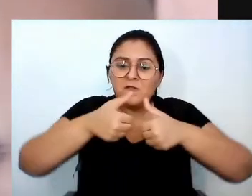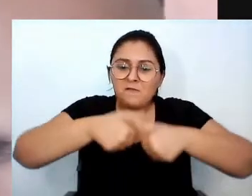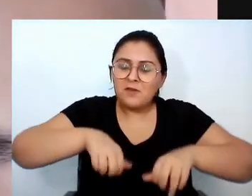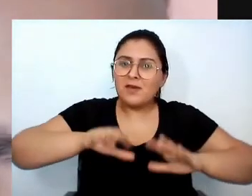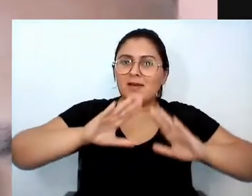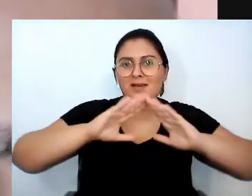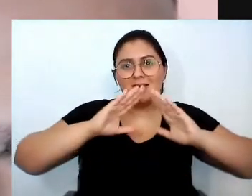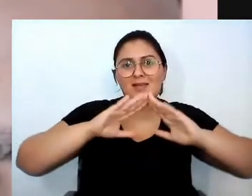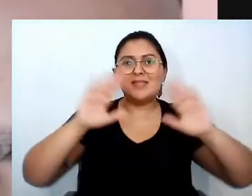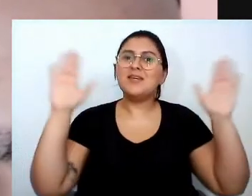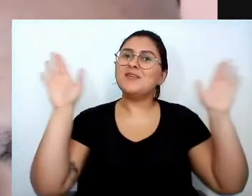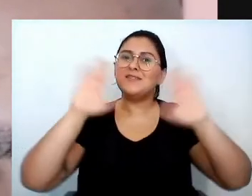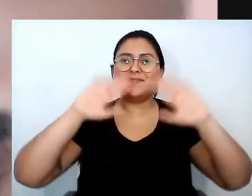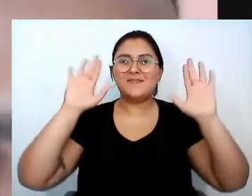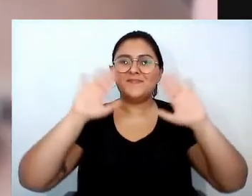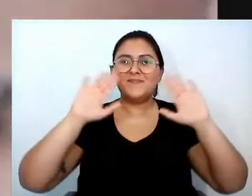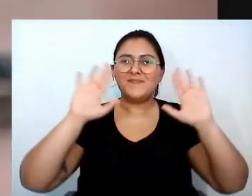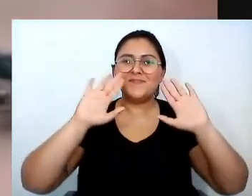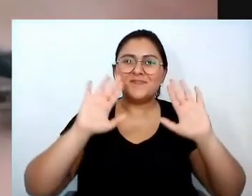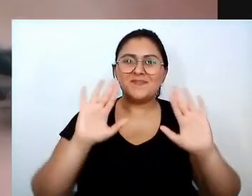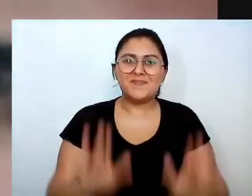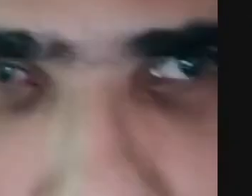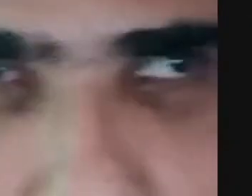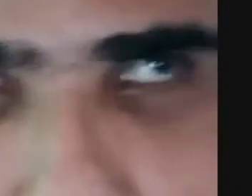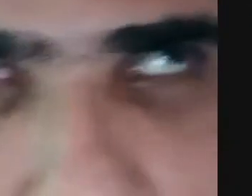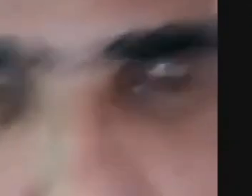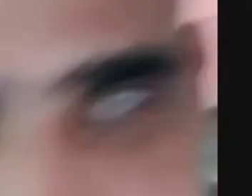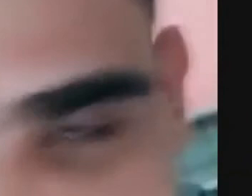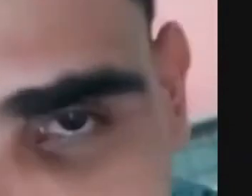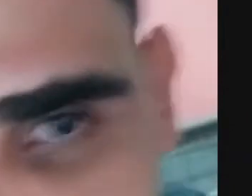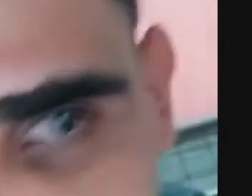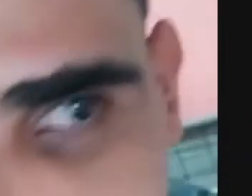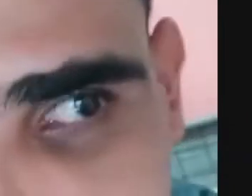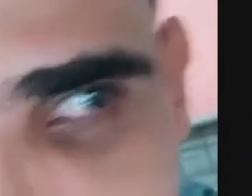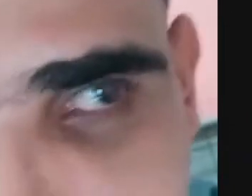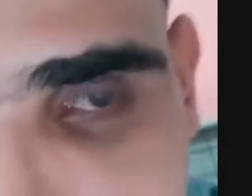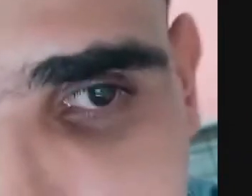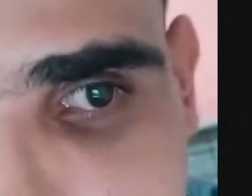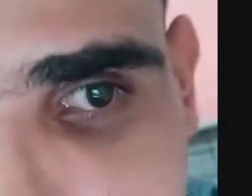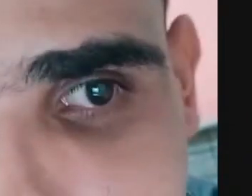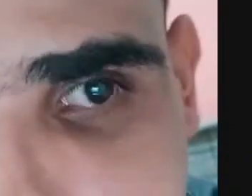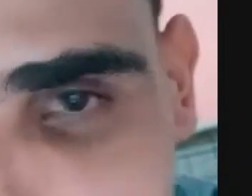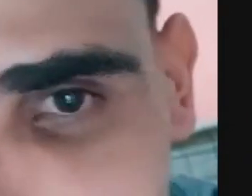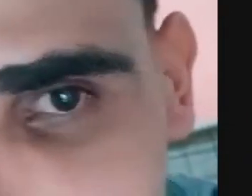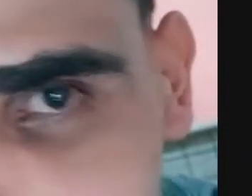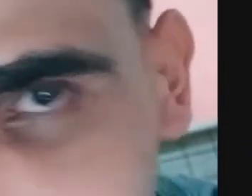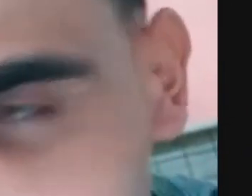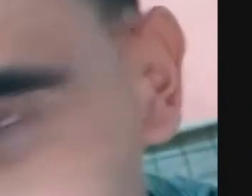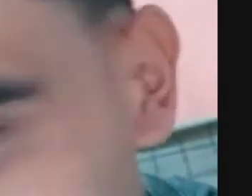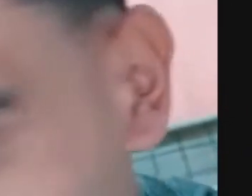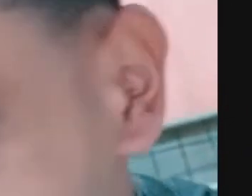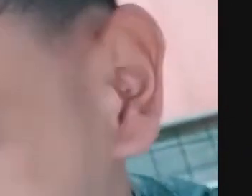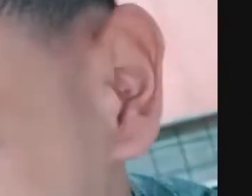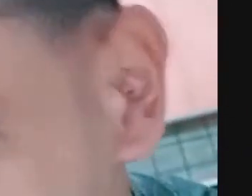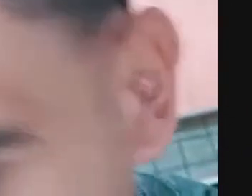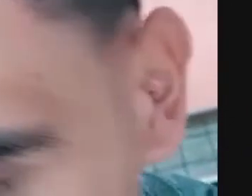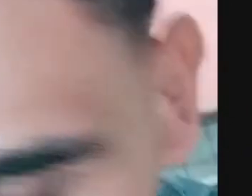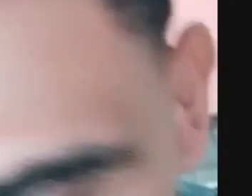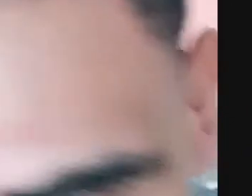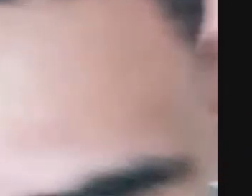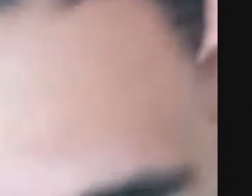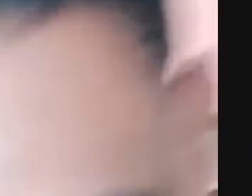E se puderem, né, fiquem em casa, tá bom? Tchau, tchau e até logo. Tchau, tchau. Tchau.